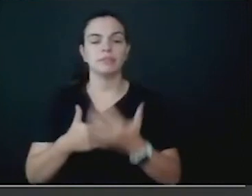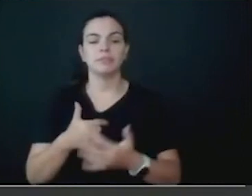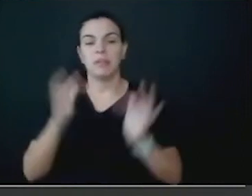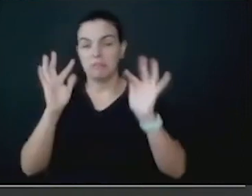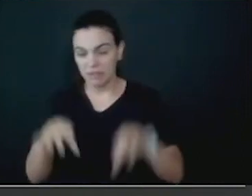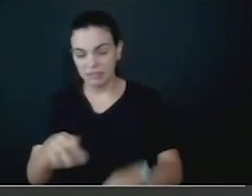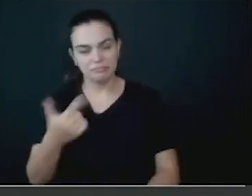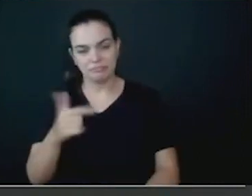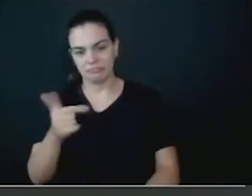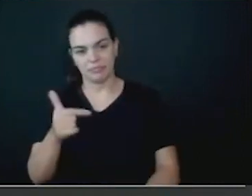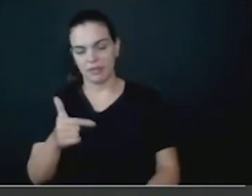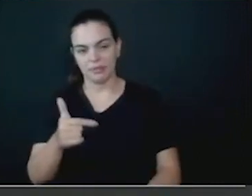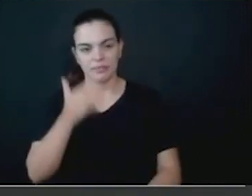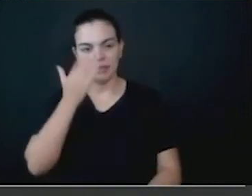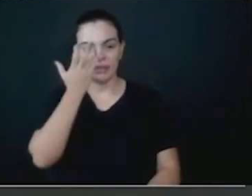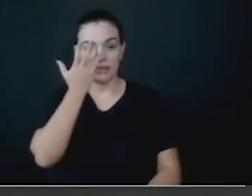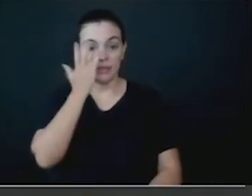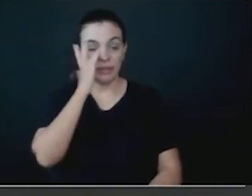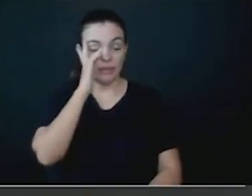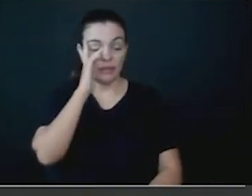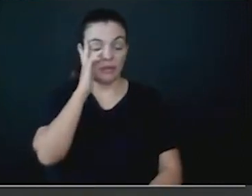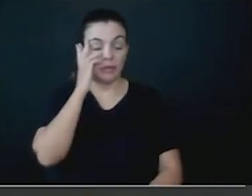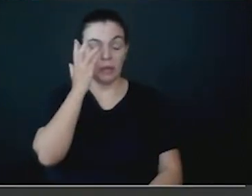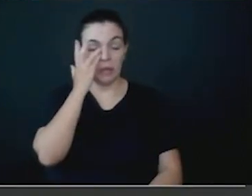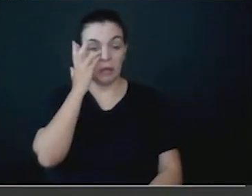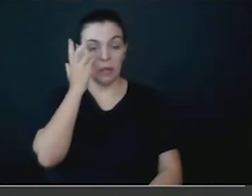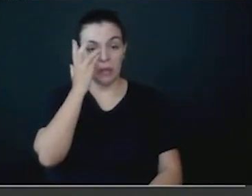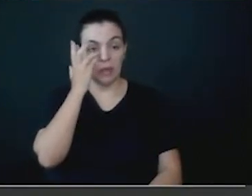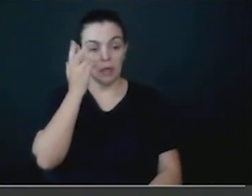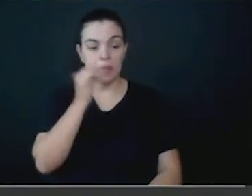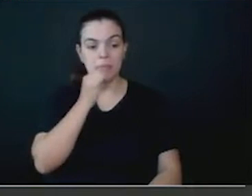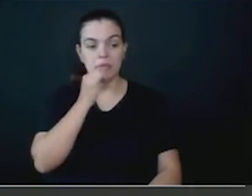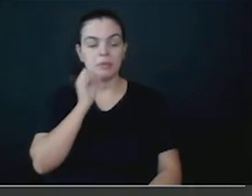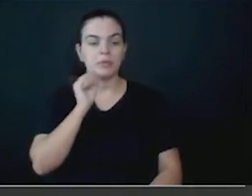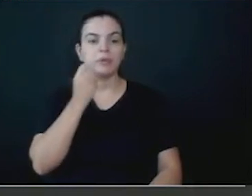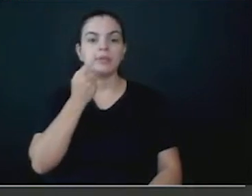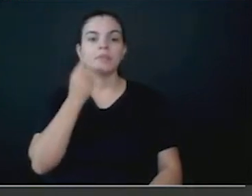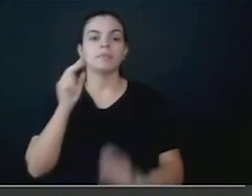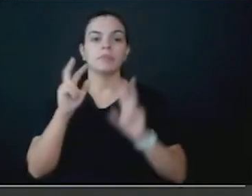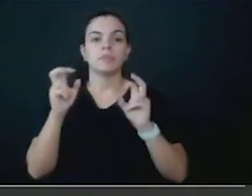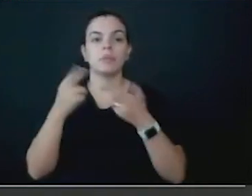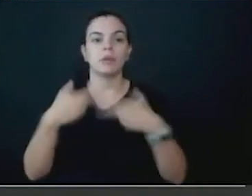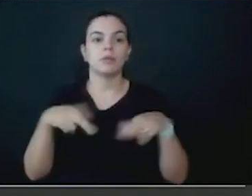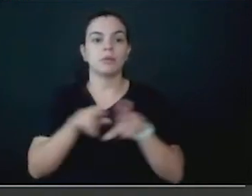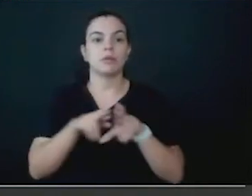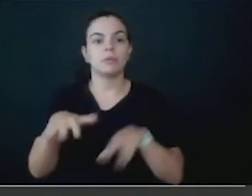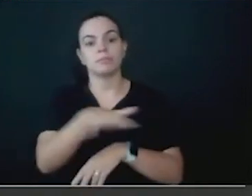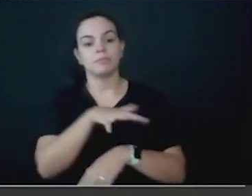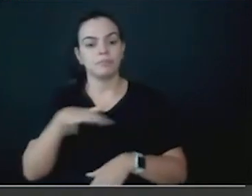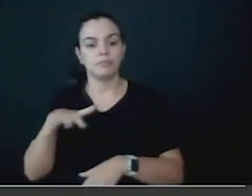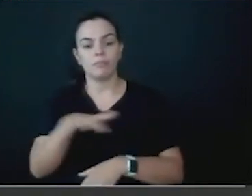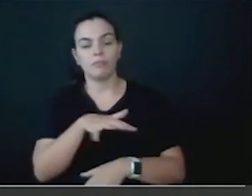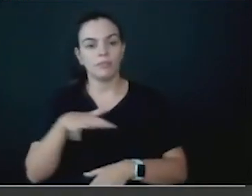gente pode, por exemplo, dar destaque ali no que diz respeito à recuperação urbana, com todo o entorno do mercado